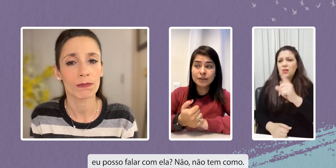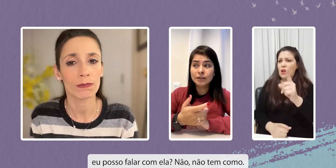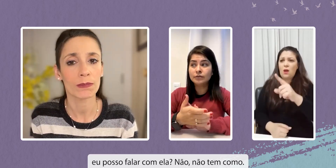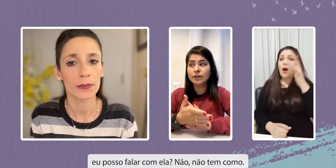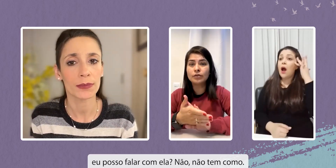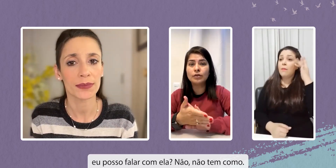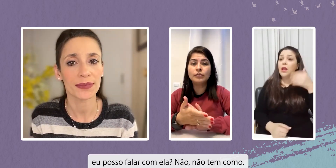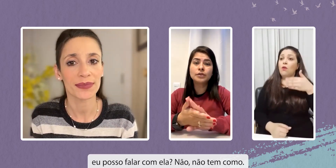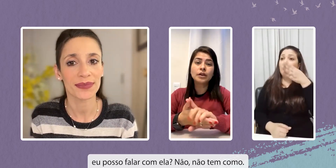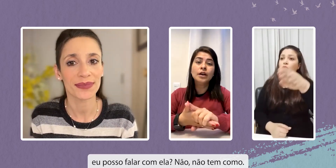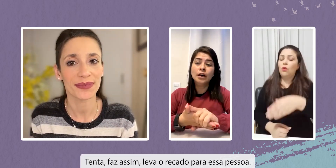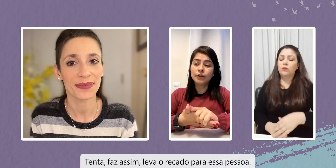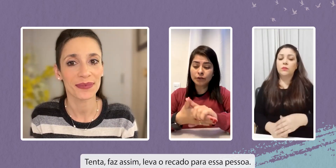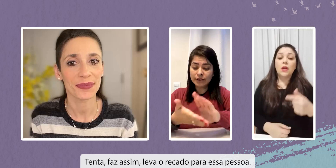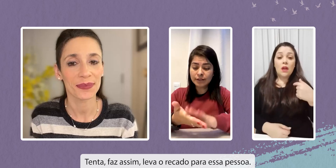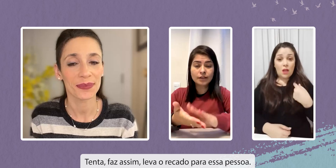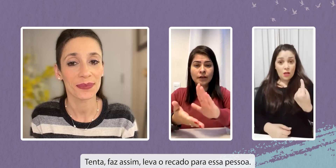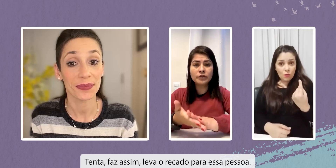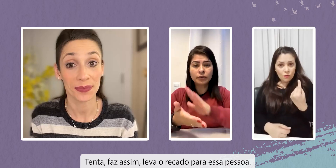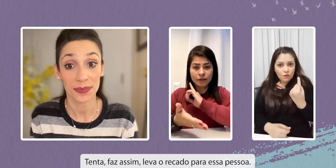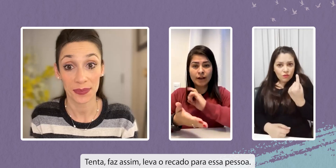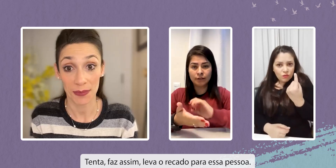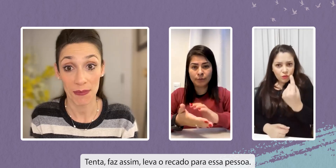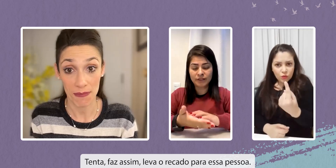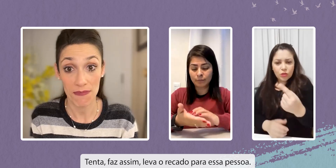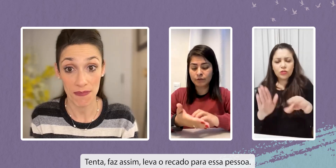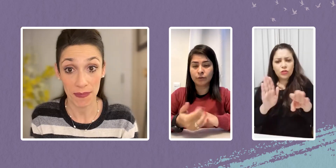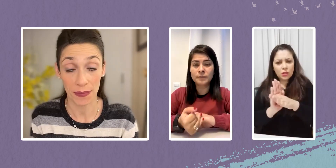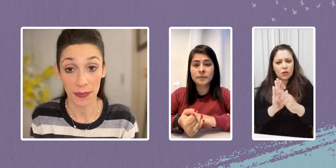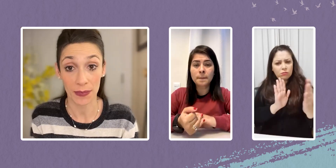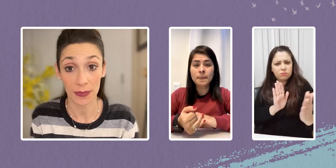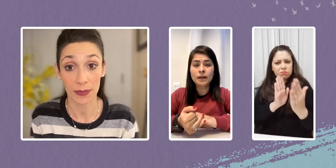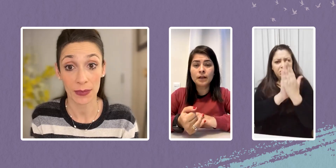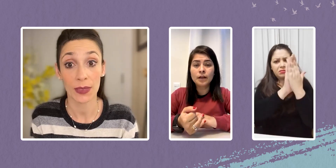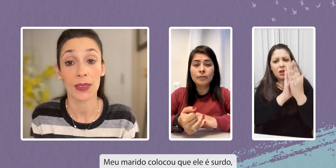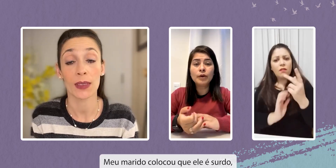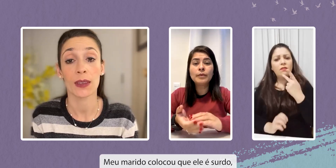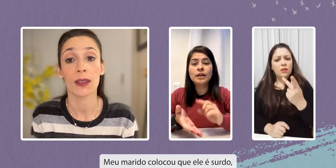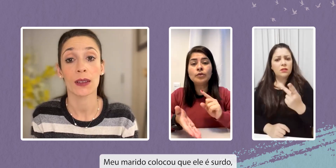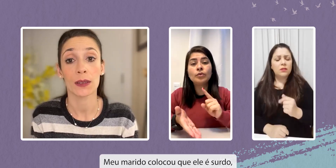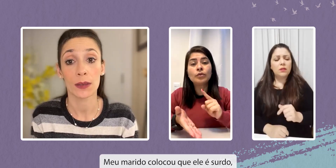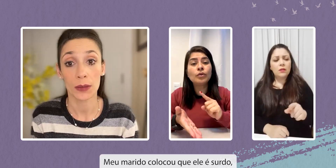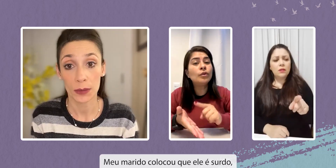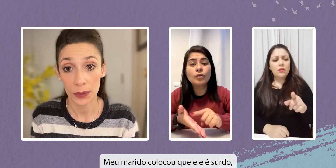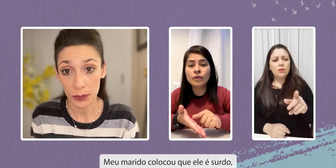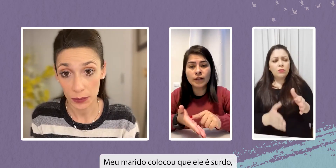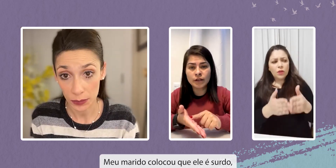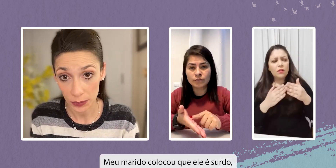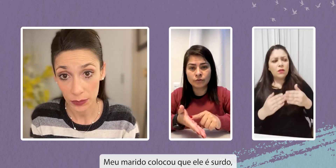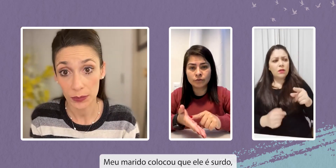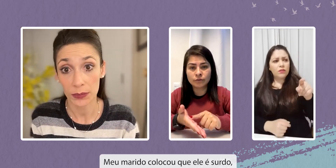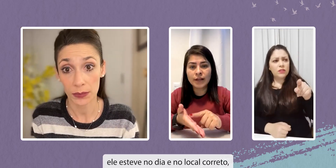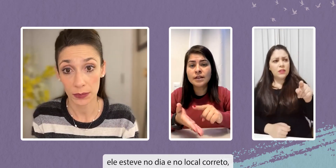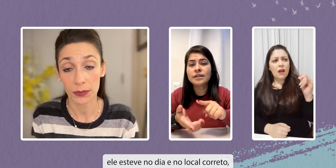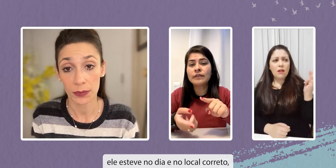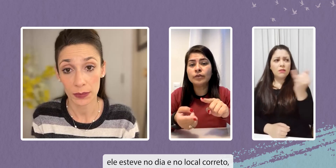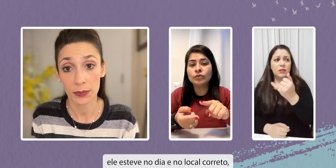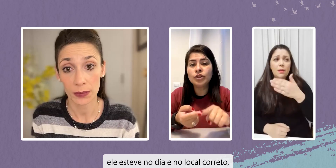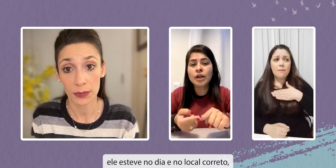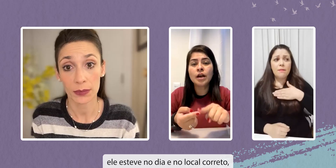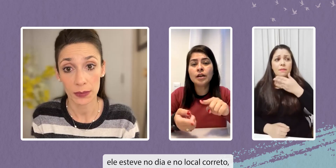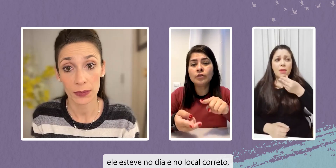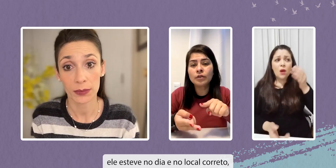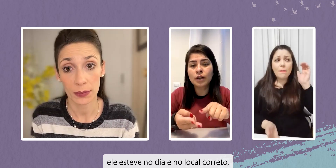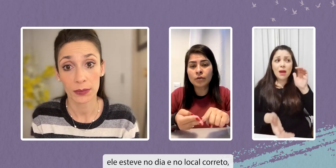ela? Não, não tem como, não sei o quê. Falei, então faz assim, leva o recado para essa pessoa. Meu marido colocou que ele é surdo. Ele esteve